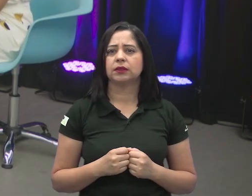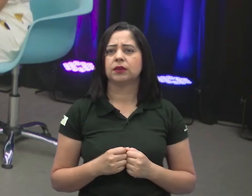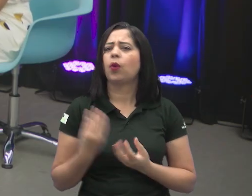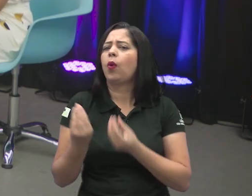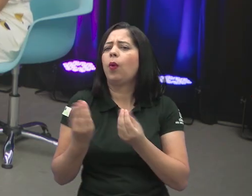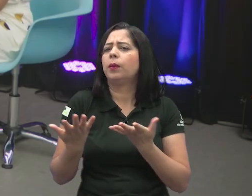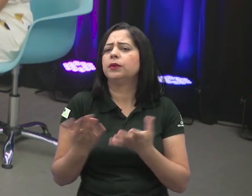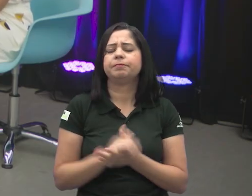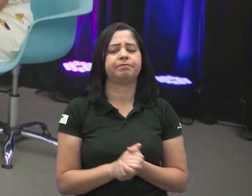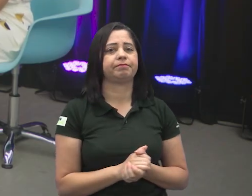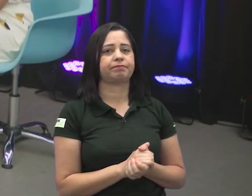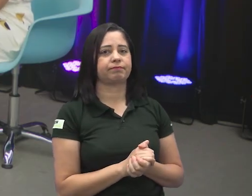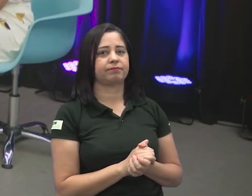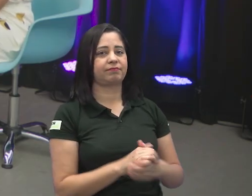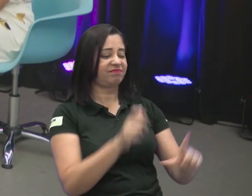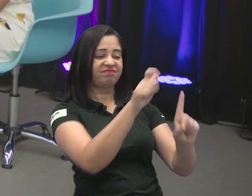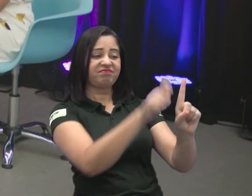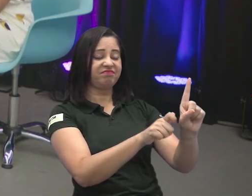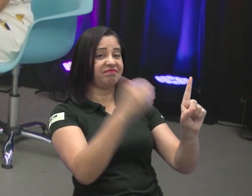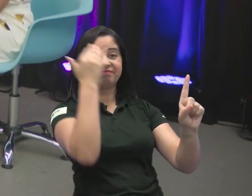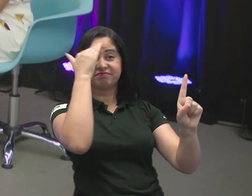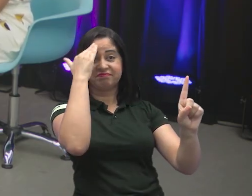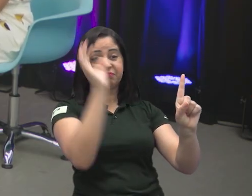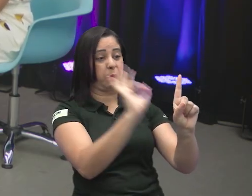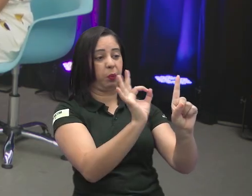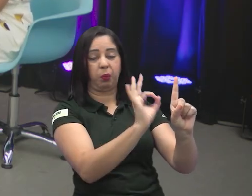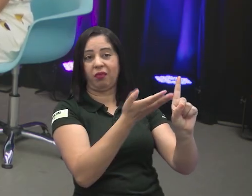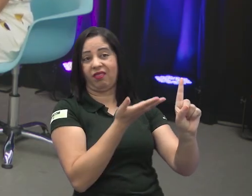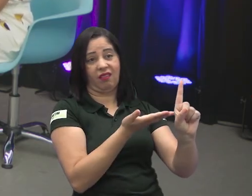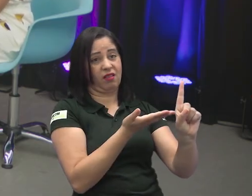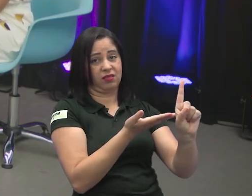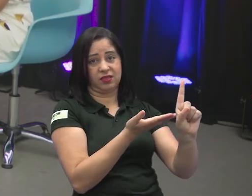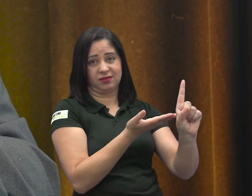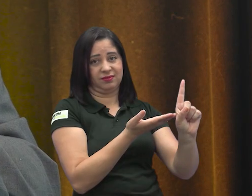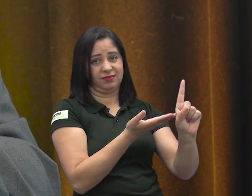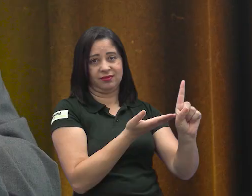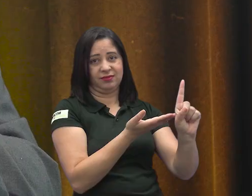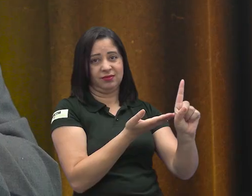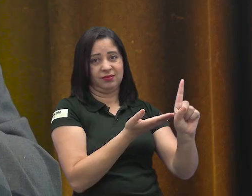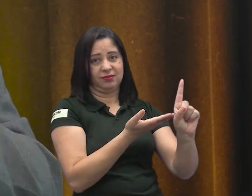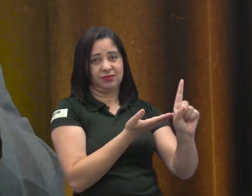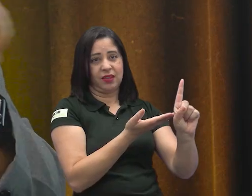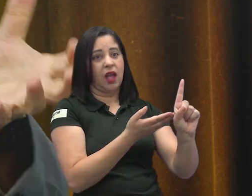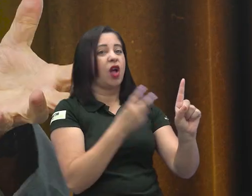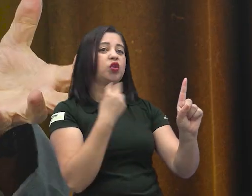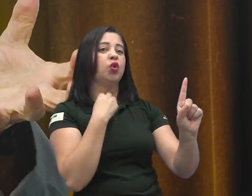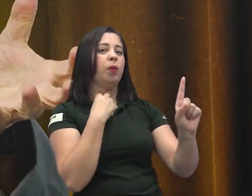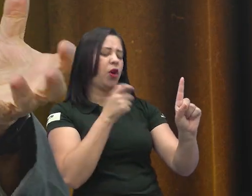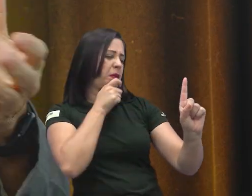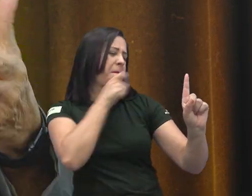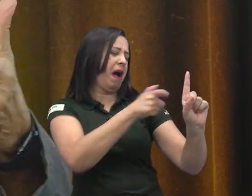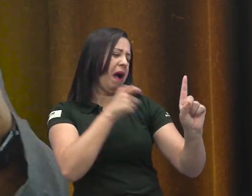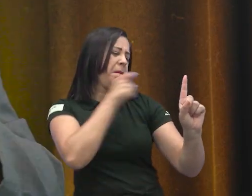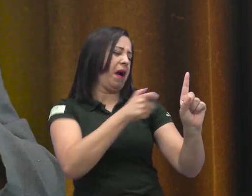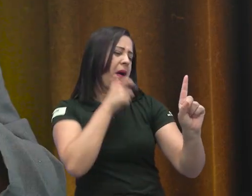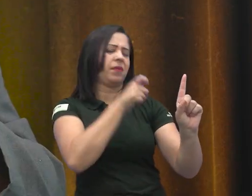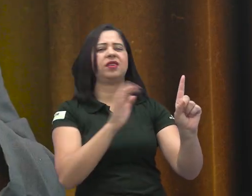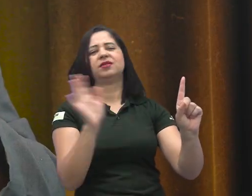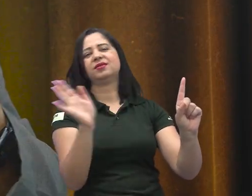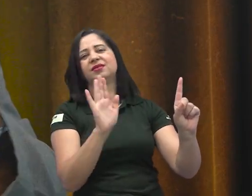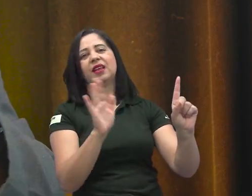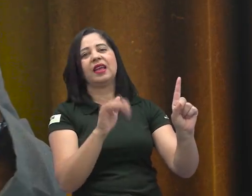com eles? Comunicar com eles, quando está no Eles estágio não vão avançado. entender nada que você vai falar, né? Nunca bater de frente,